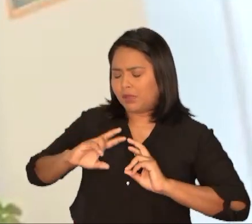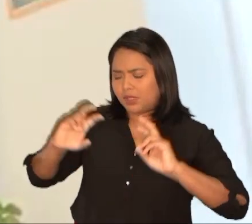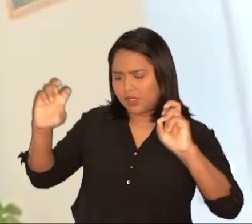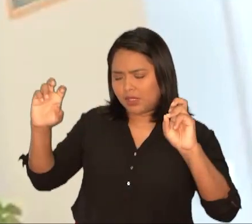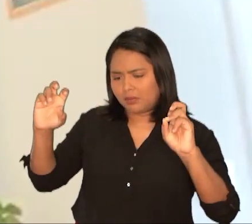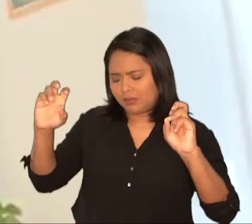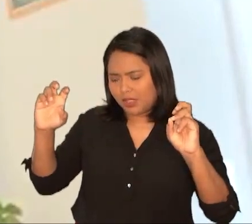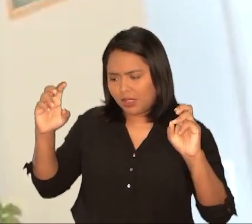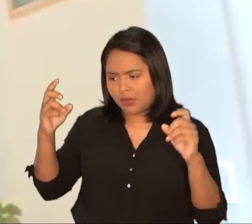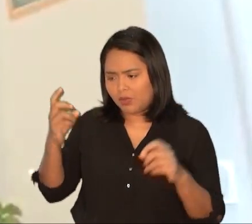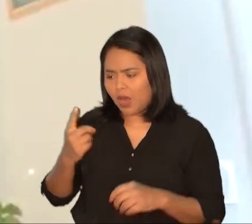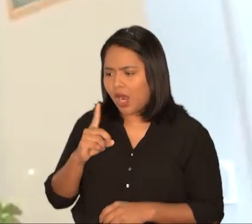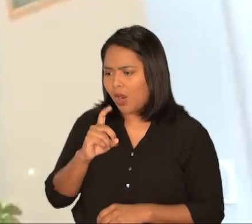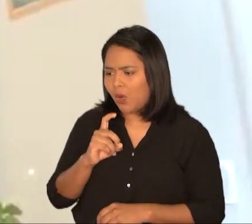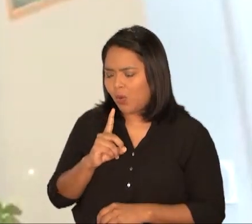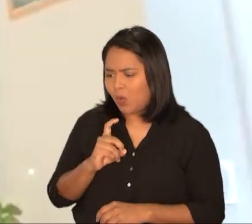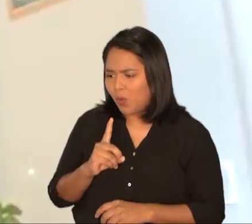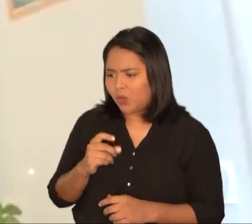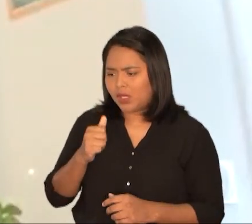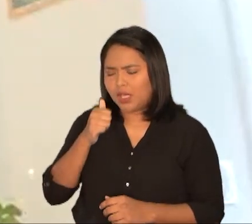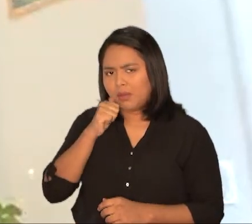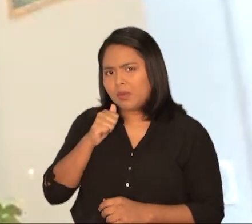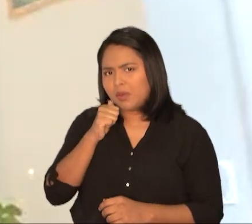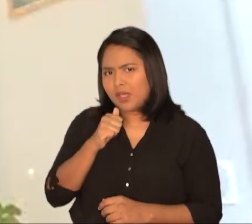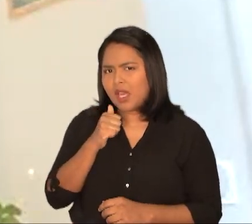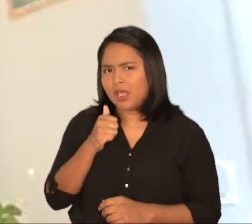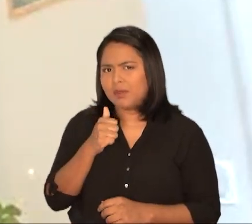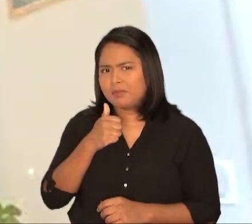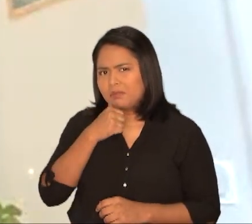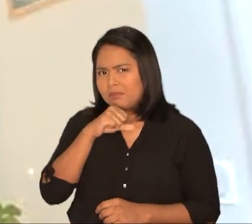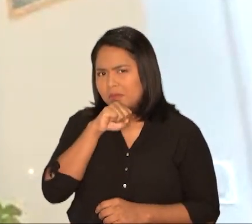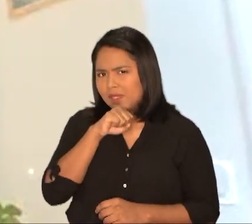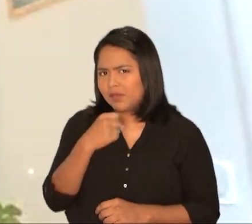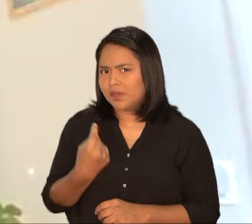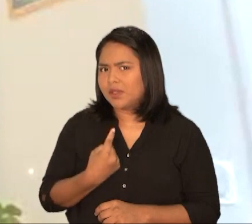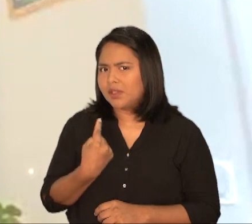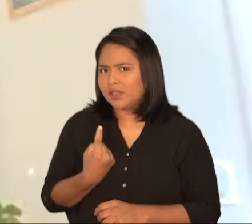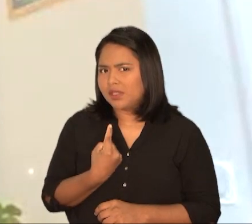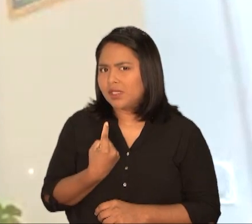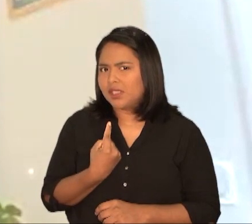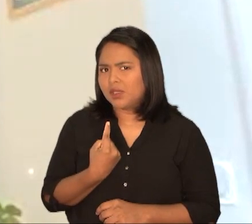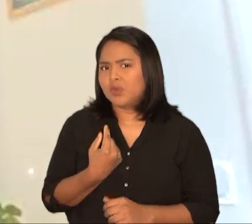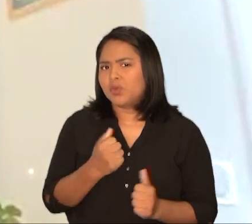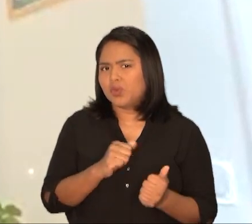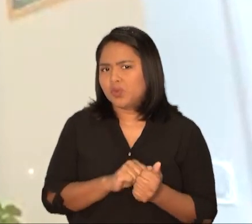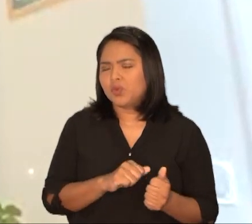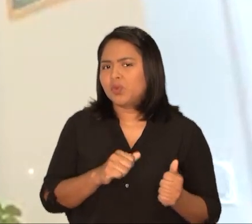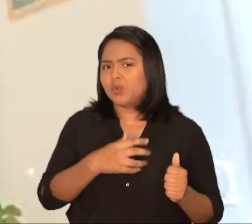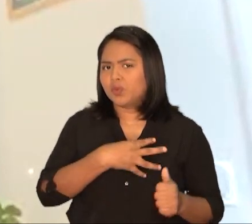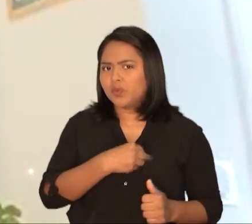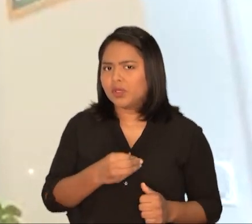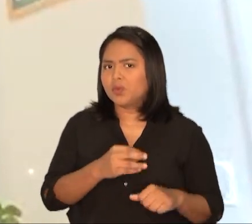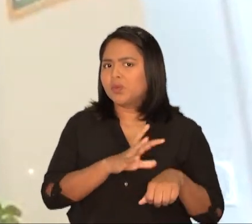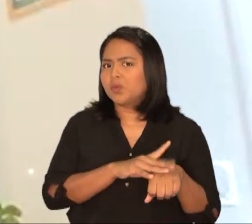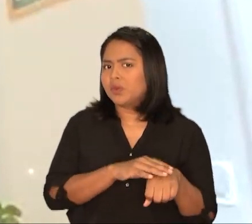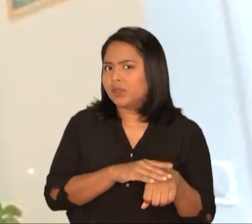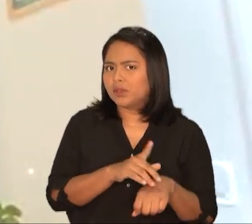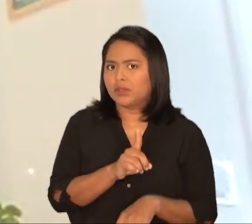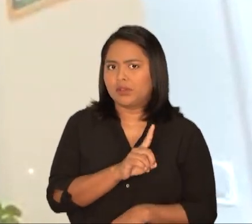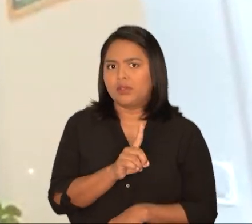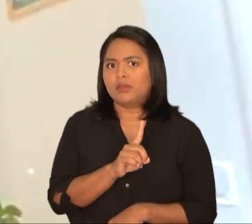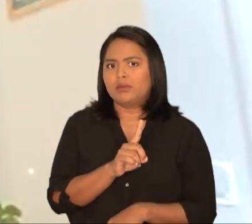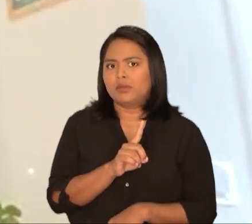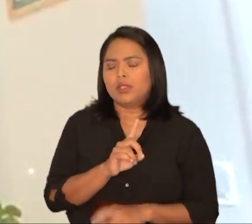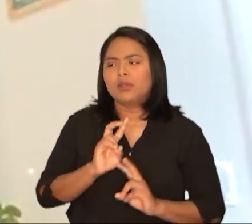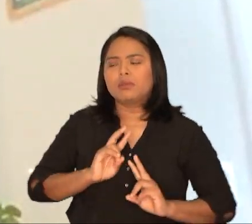que tornou-se mãe solo após o diagnóstico de hemofilia no filho. E ela percebeu que